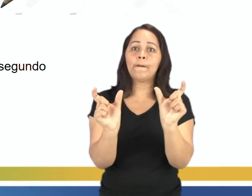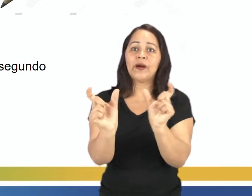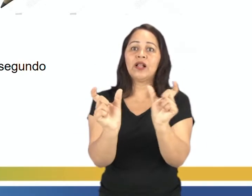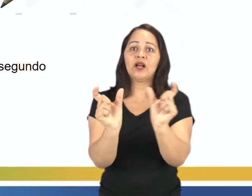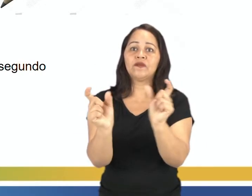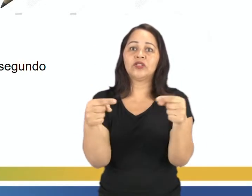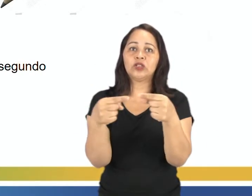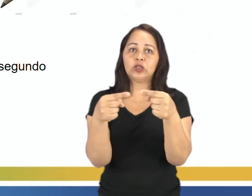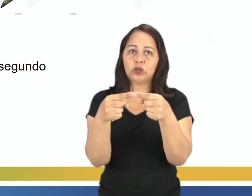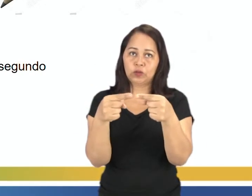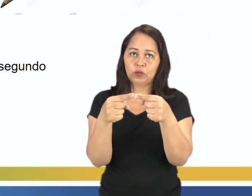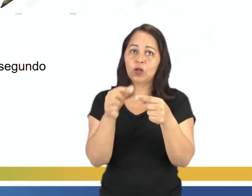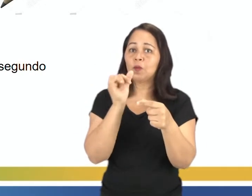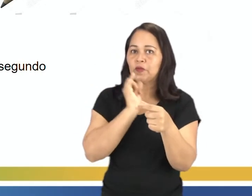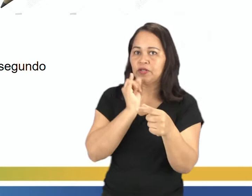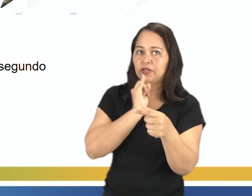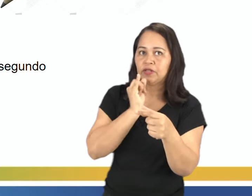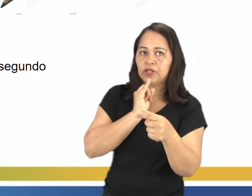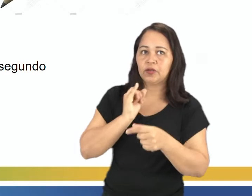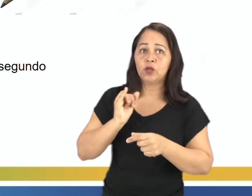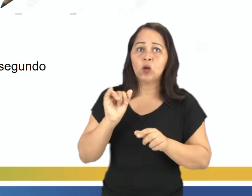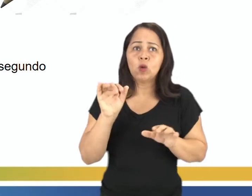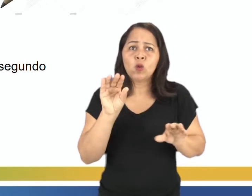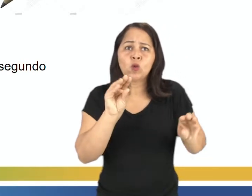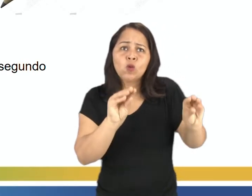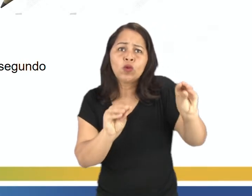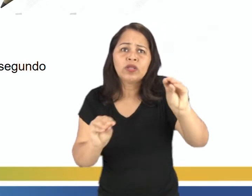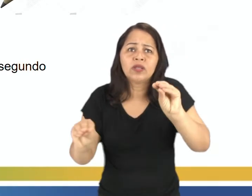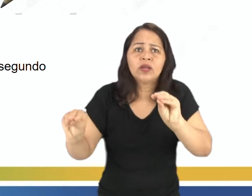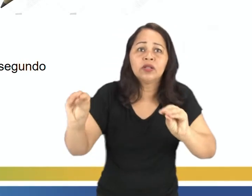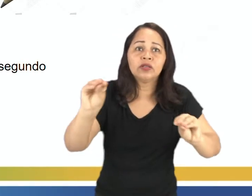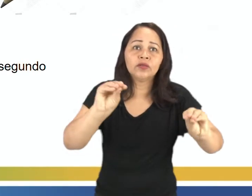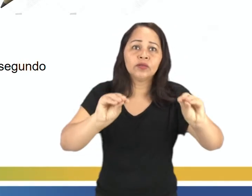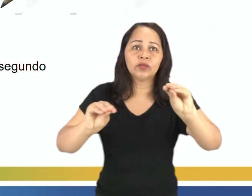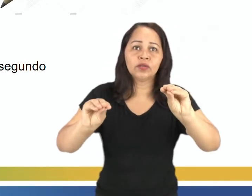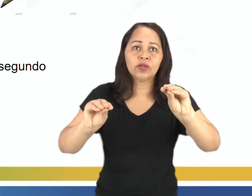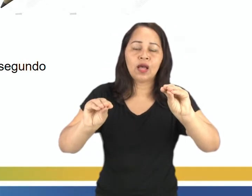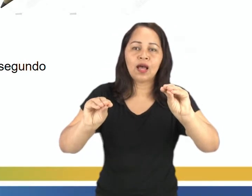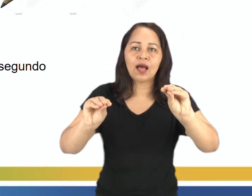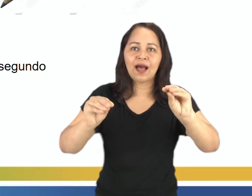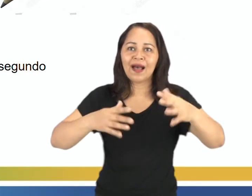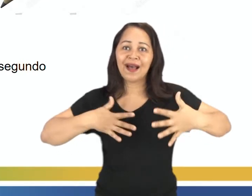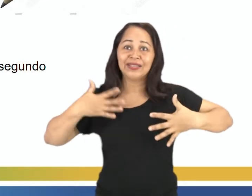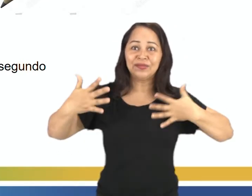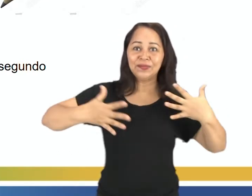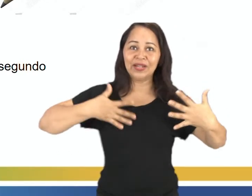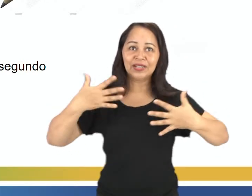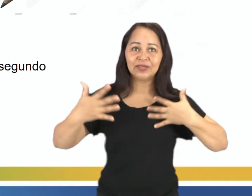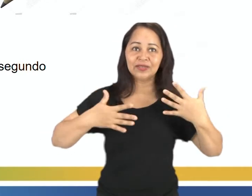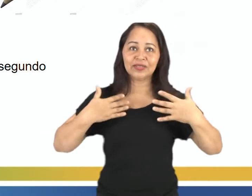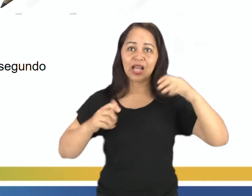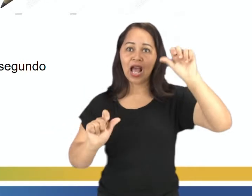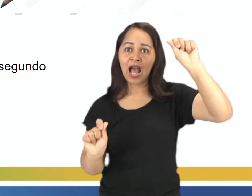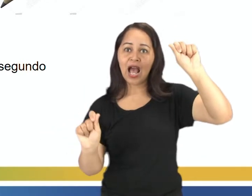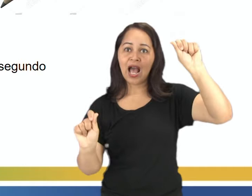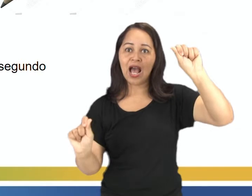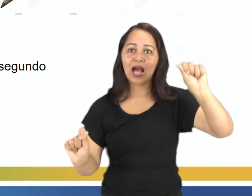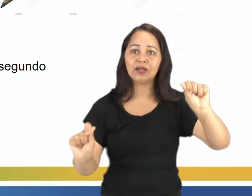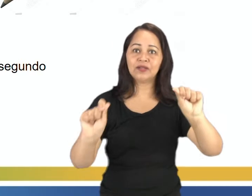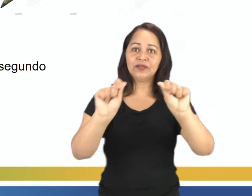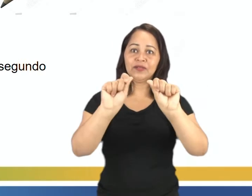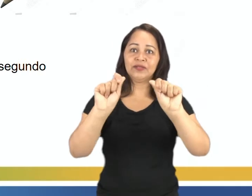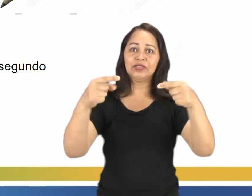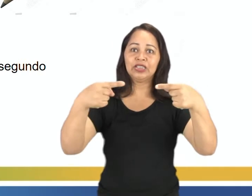terceiro rimam juntos ali. Então nós temos, para canto de amor, tenros cuidados, temo entre